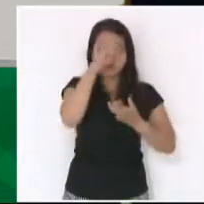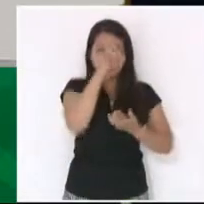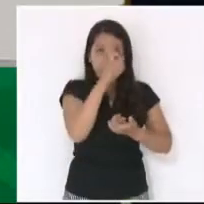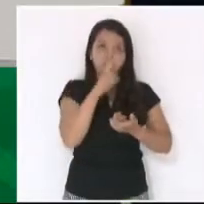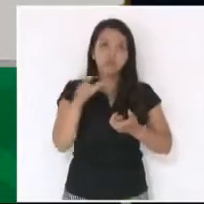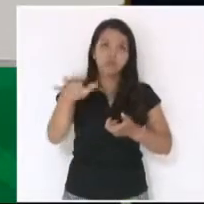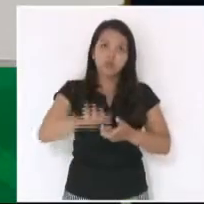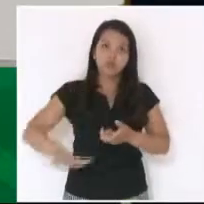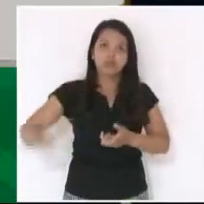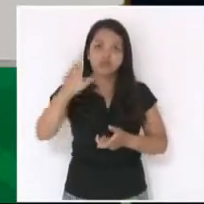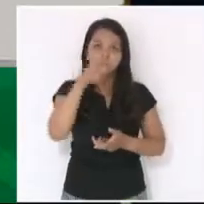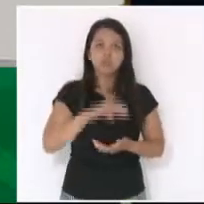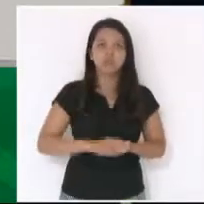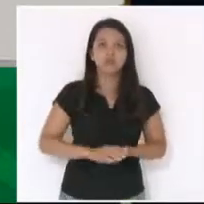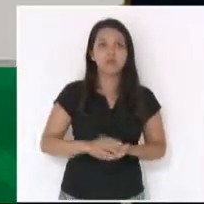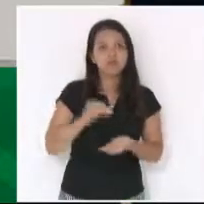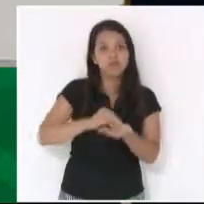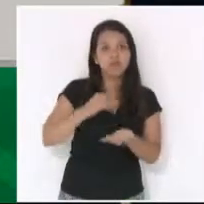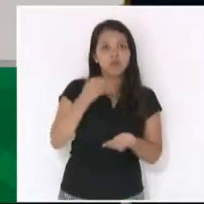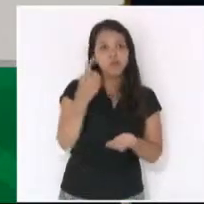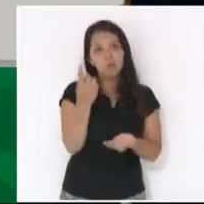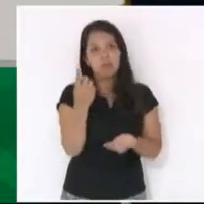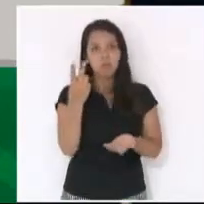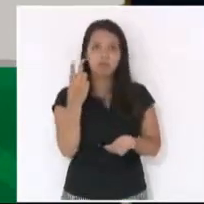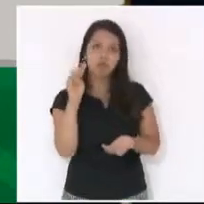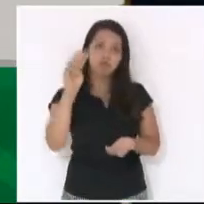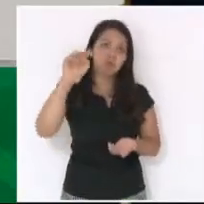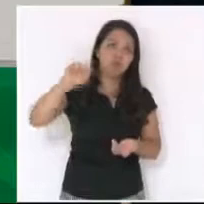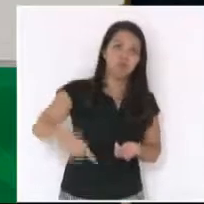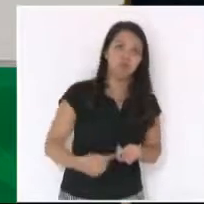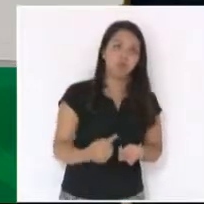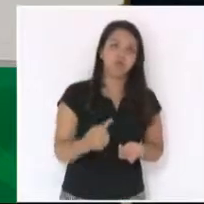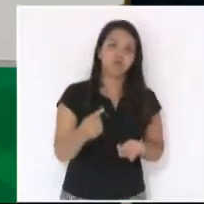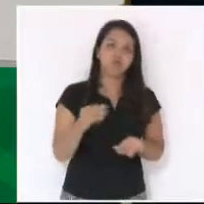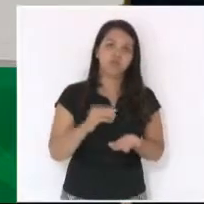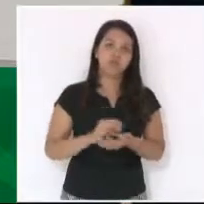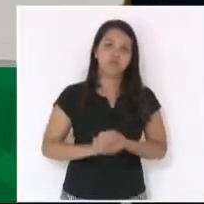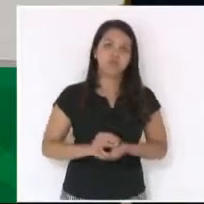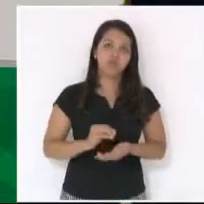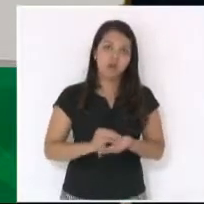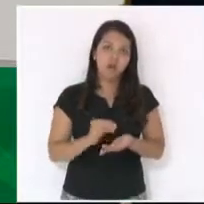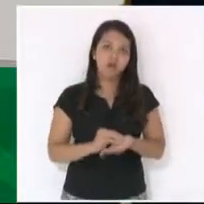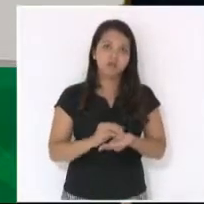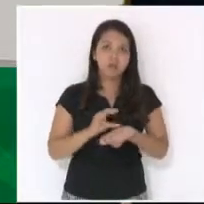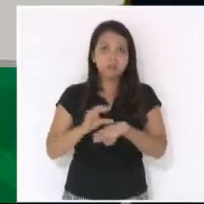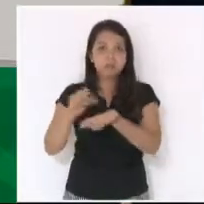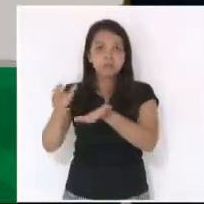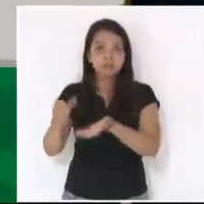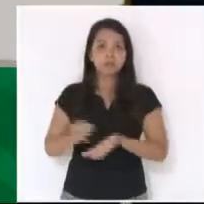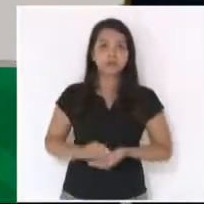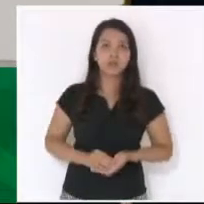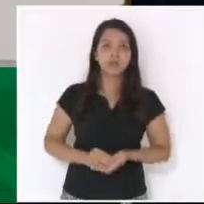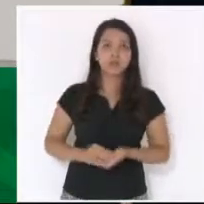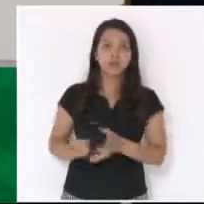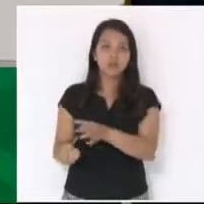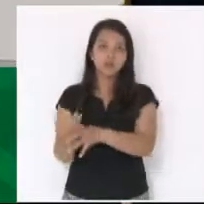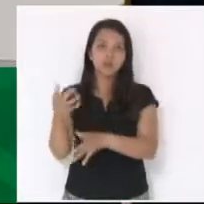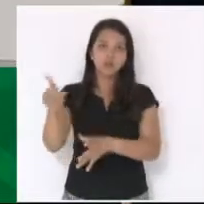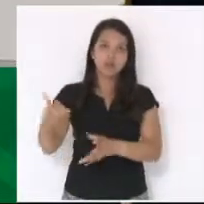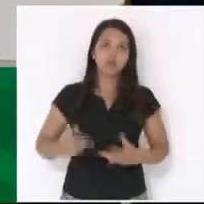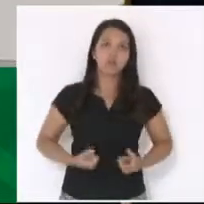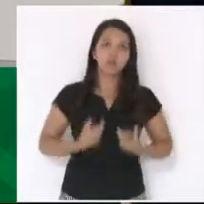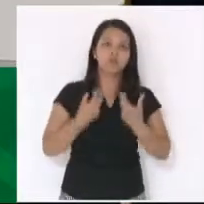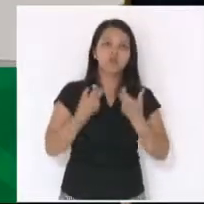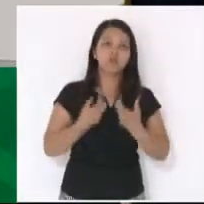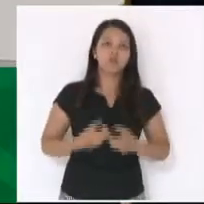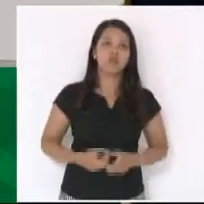parece que falta um ou dois milhões volta um ou dois para implantar O Gogo logia foi gasto 9